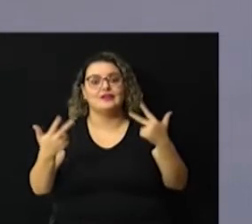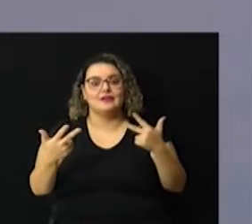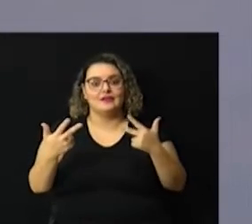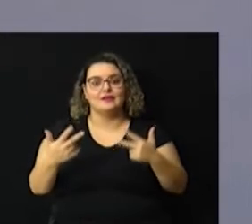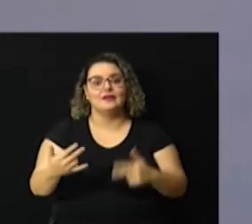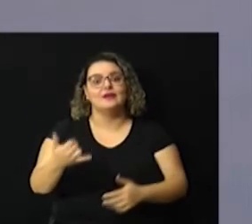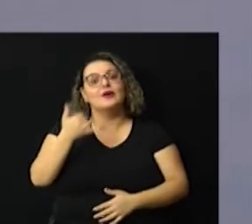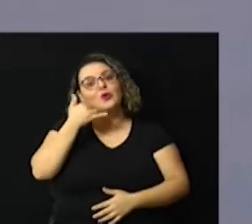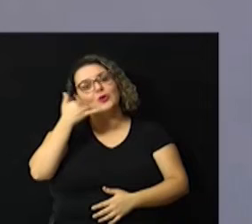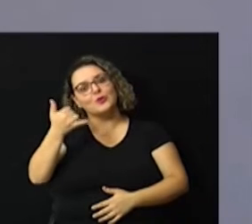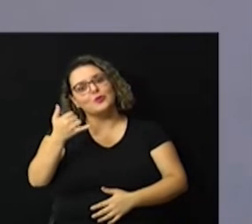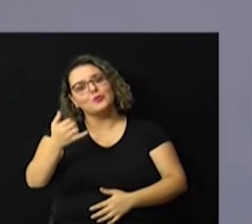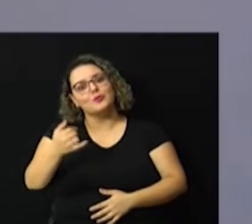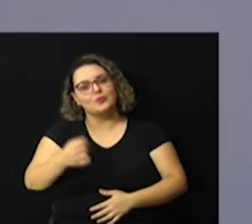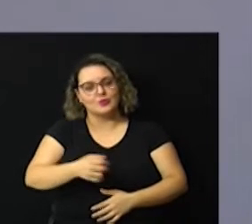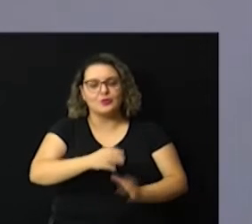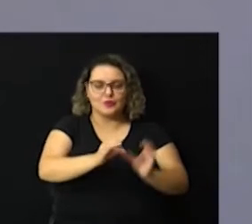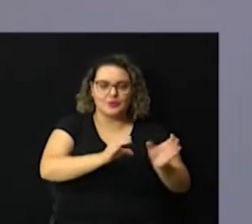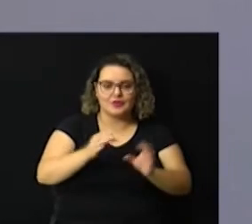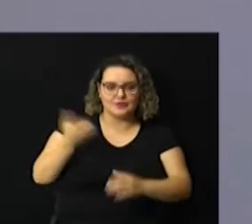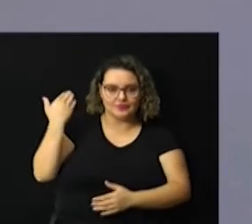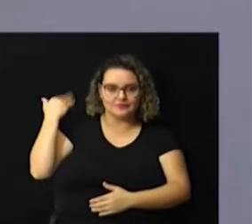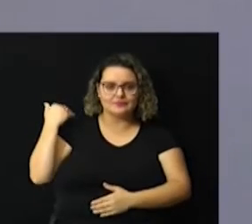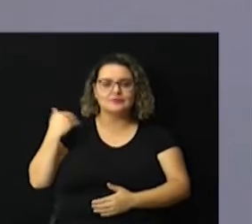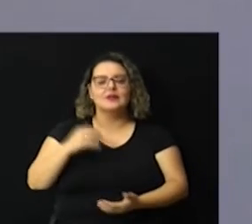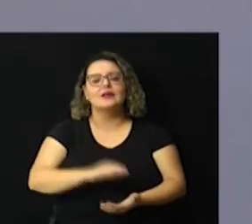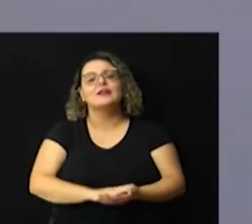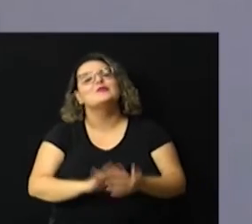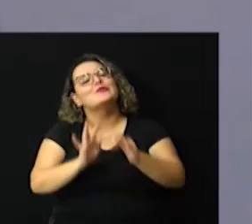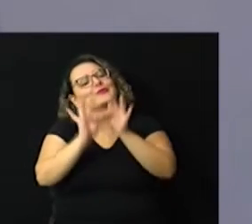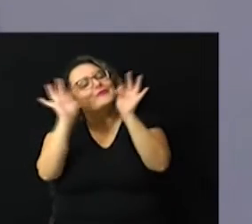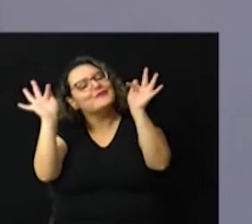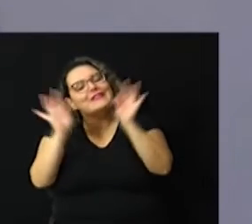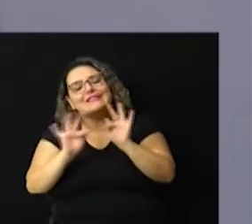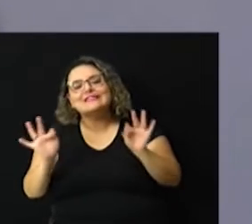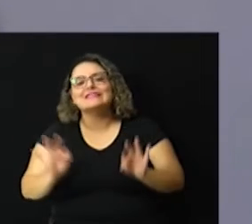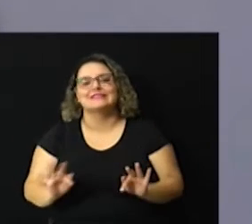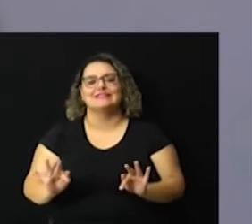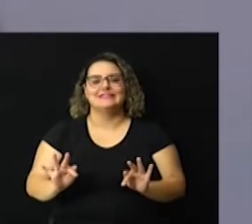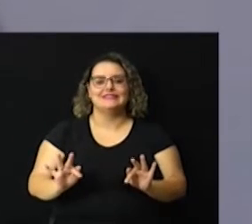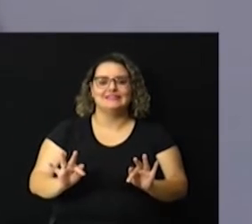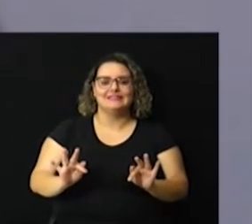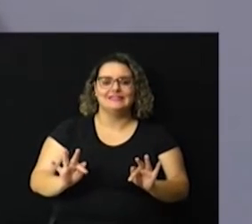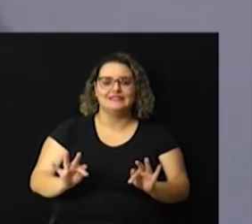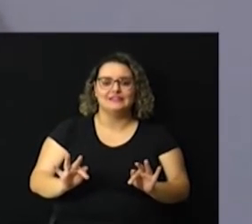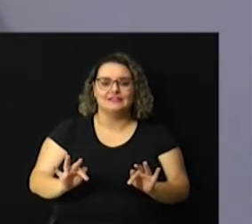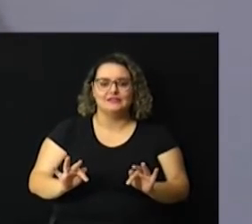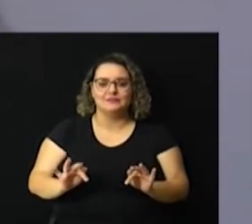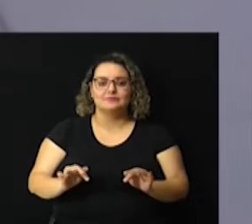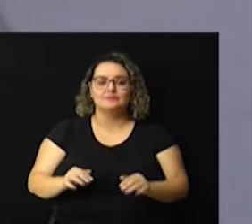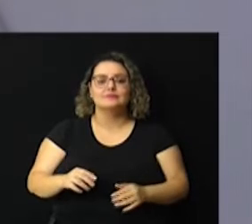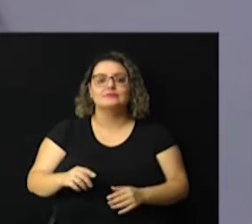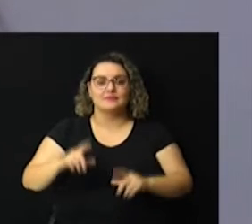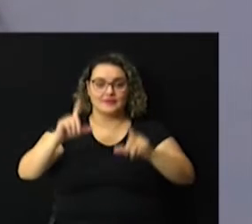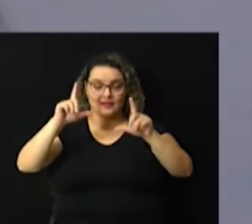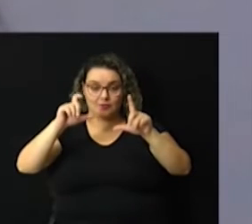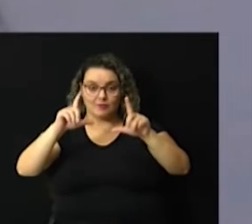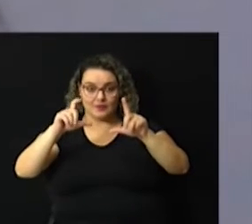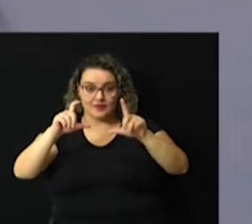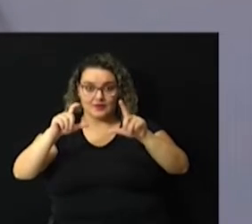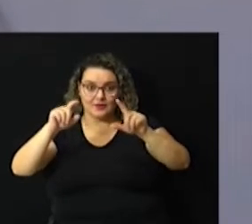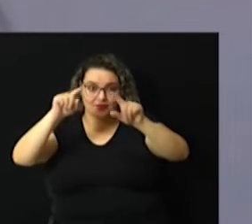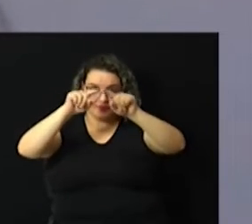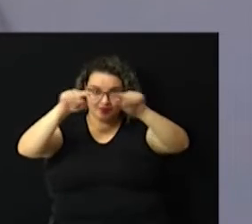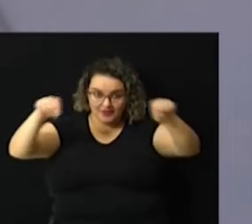para o meu antigo coordenador, né? E ele ficou muito feliz. E aí ele projetou a minha foto